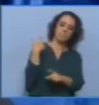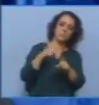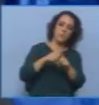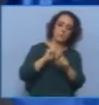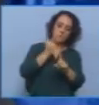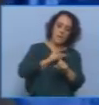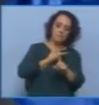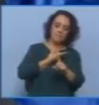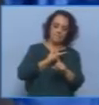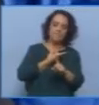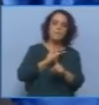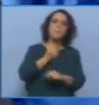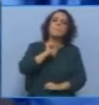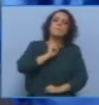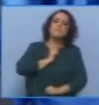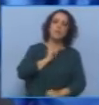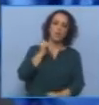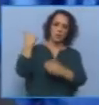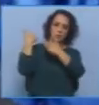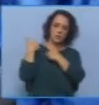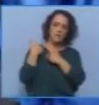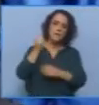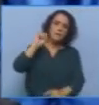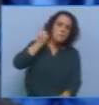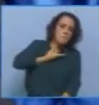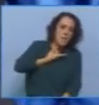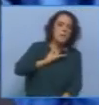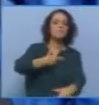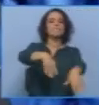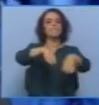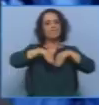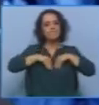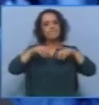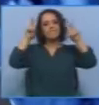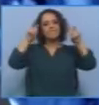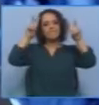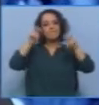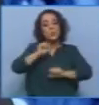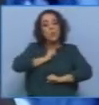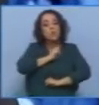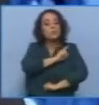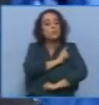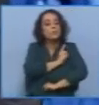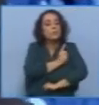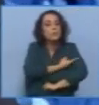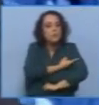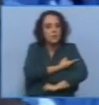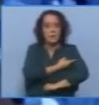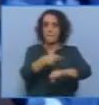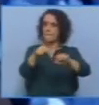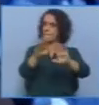nosso dever, que é a nossa responsabilidade, ou se quisermos, que é nosso, entre aspas, poder. Mas